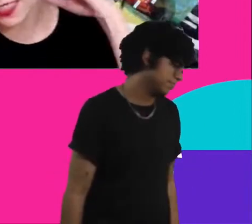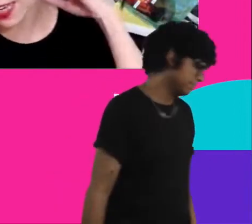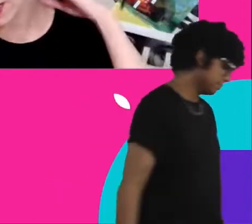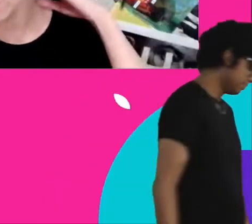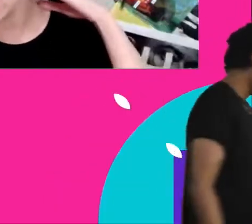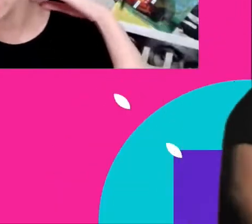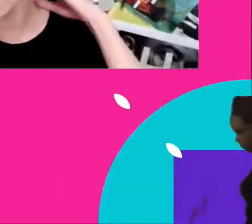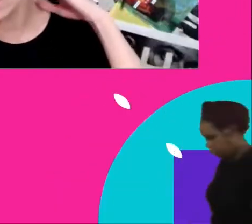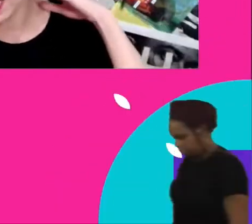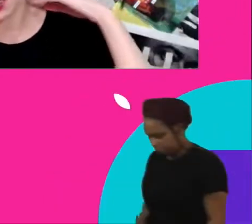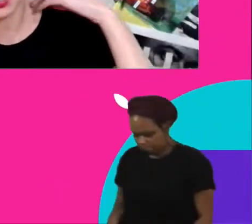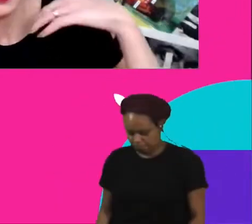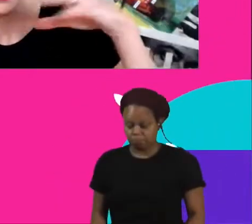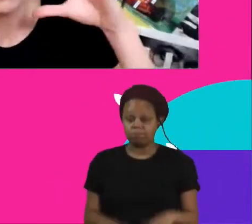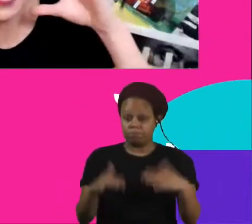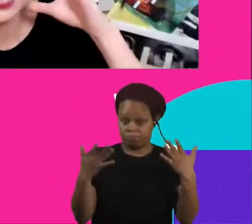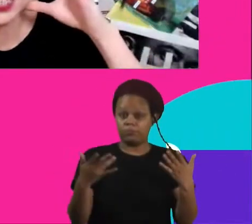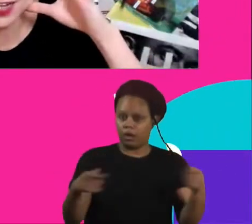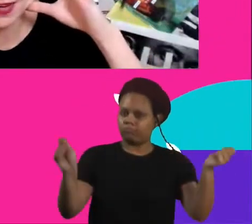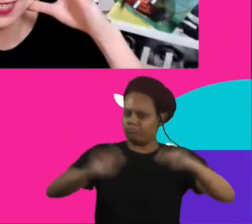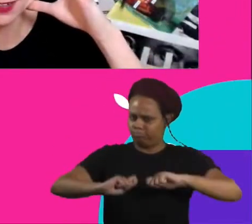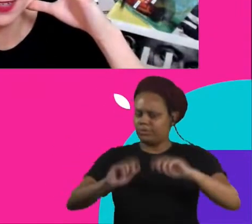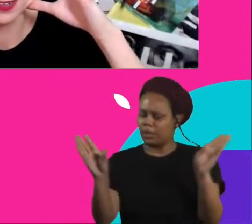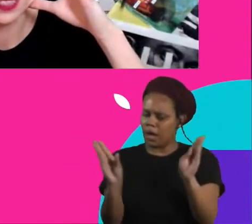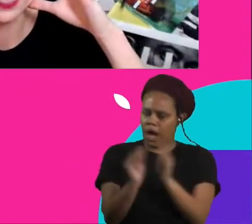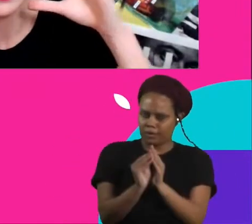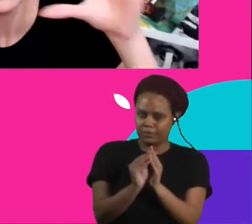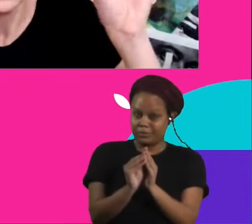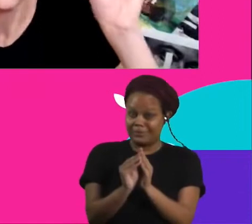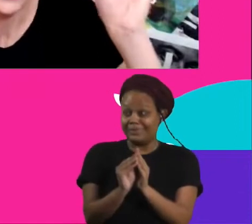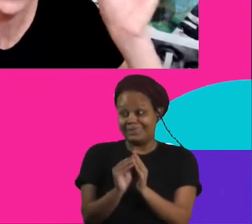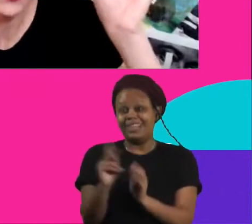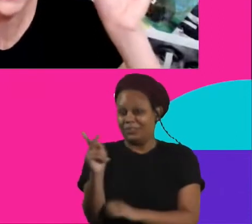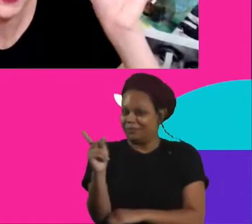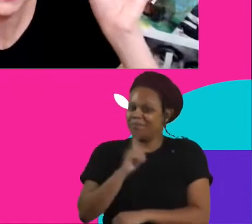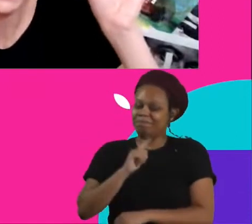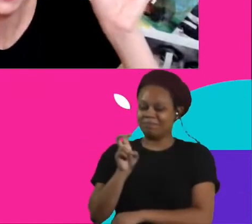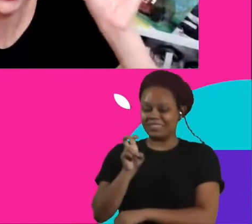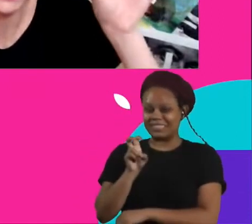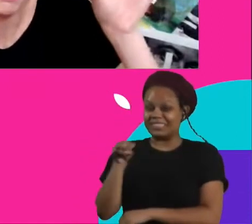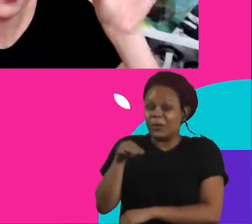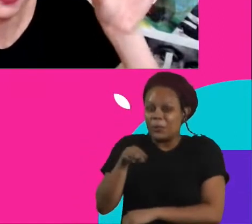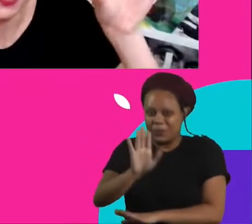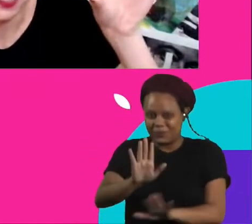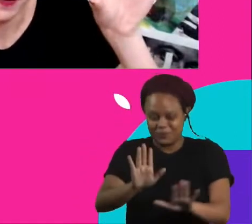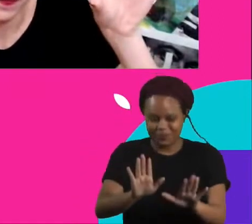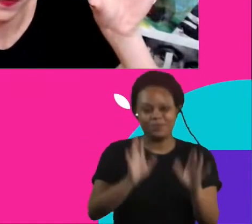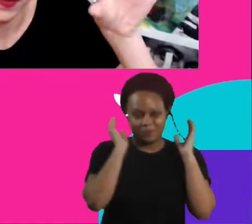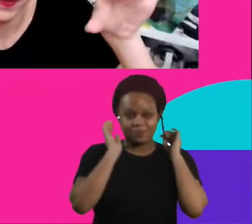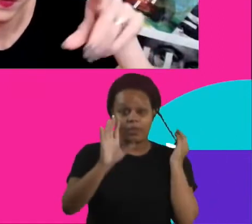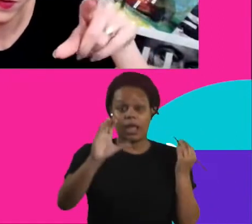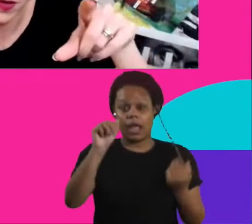Então, essa é uma competência aí, Vlad, para a gente resumir, que a gente. Vlad, a gente tem mais 5 minutos. Quais O pessoal, competências, então, a gente desculpa, precisa